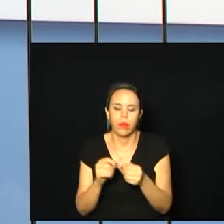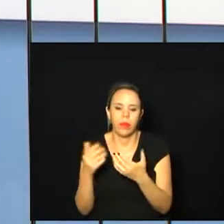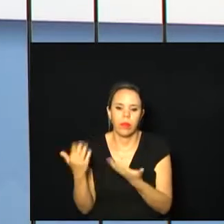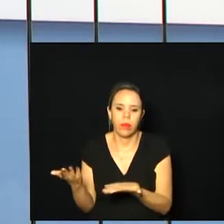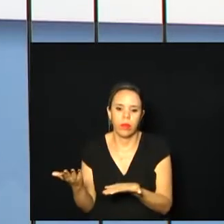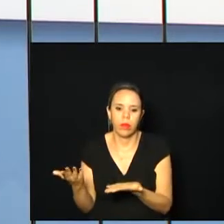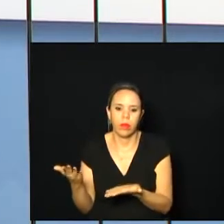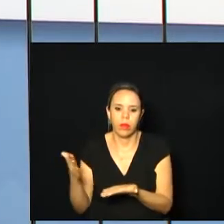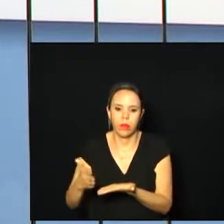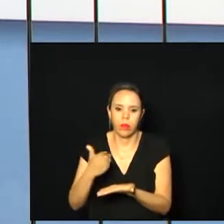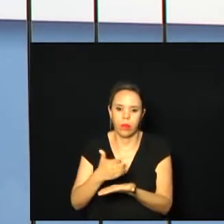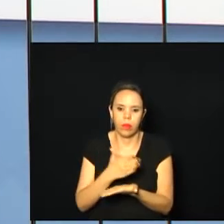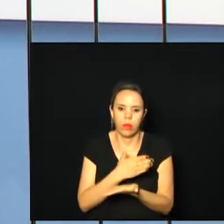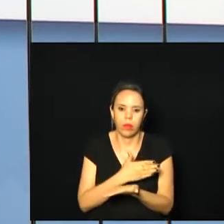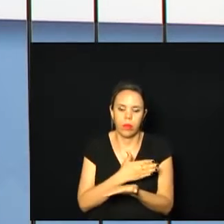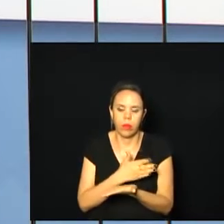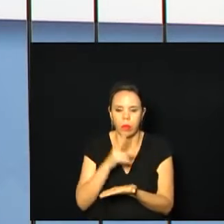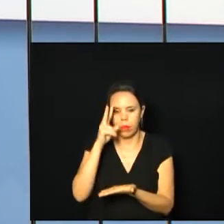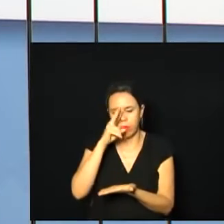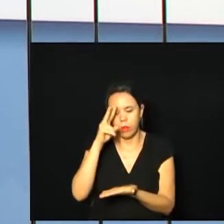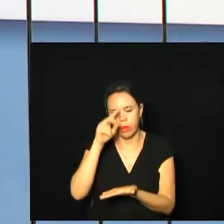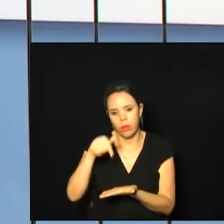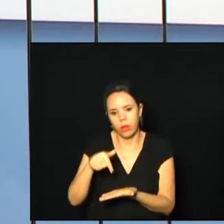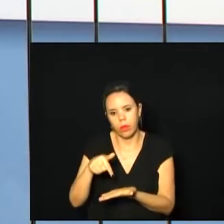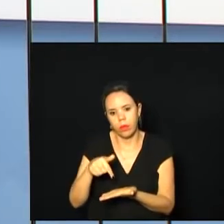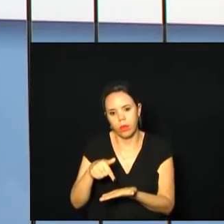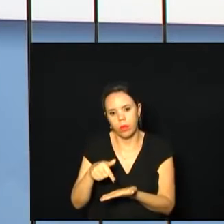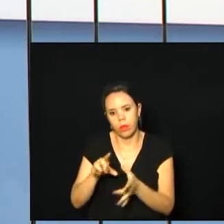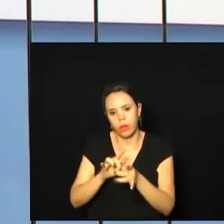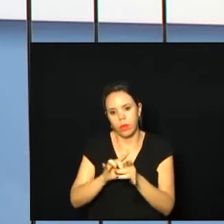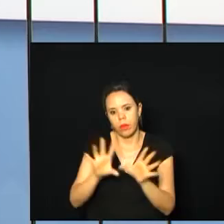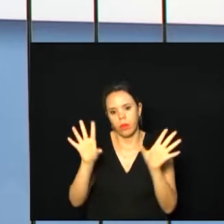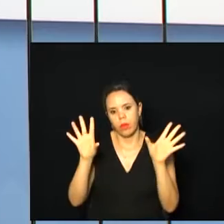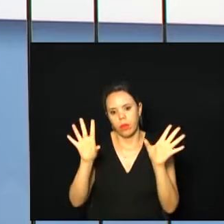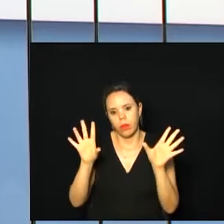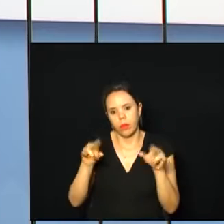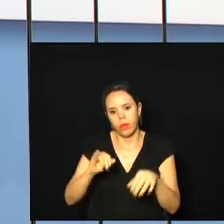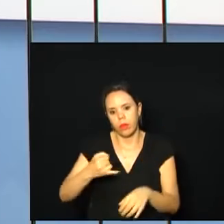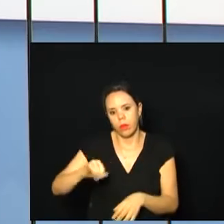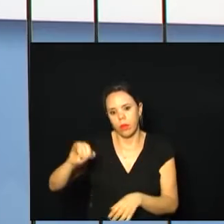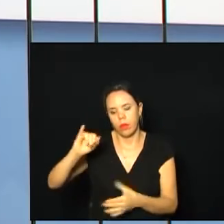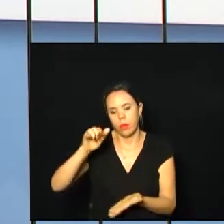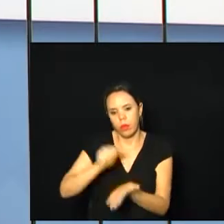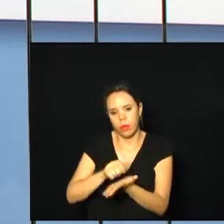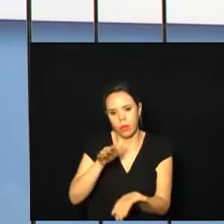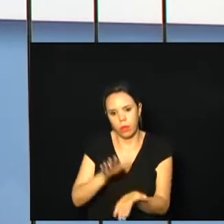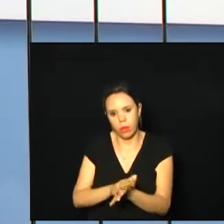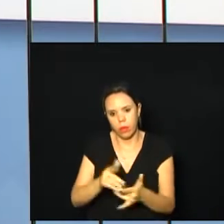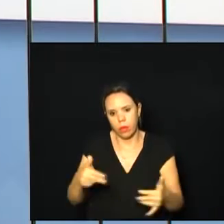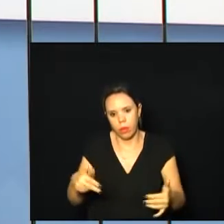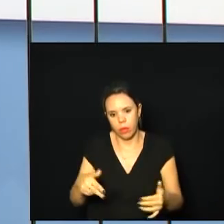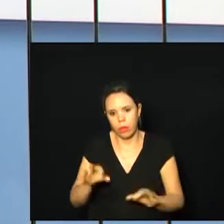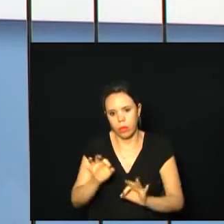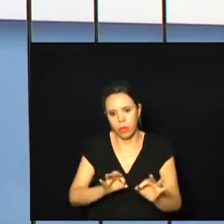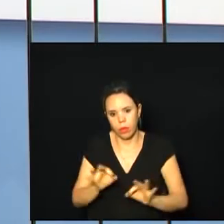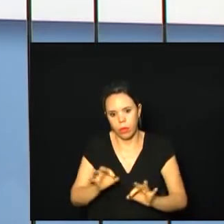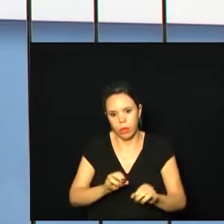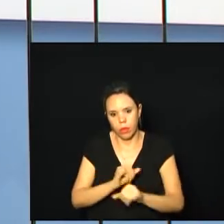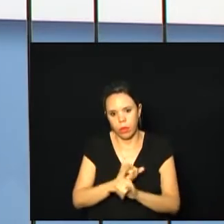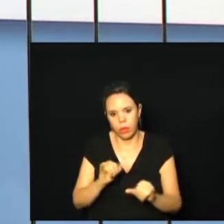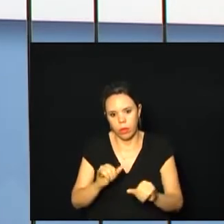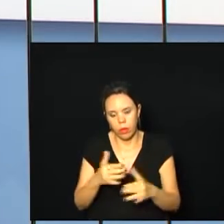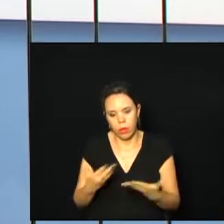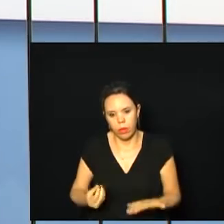esse refinanciamento. Lembrando que aí vão ser liberados juros e multas e são diversos planos. As